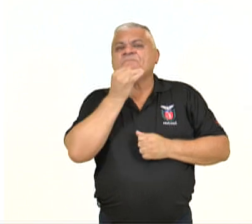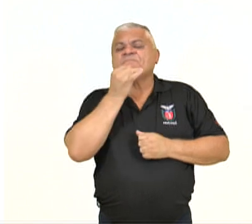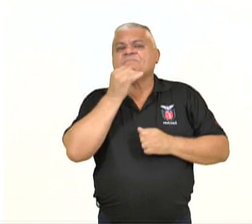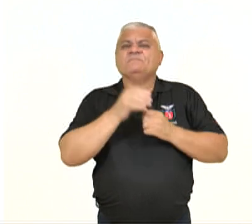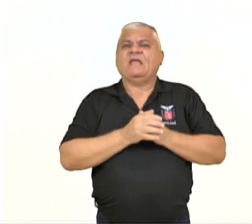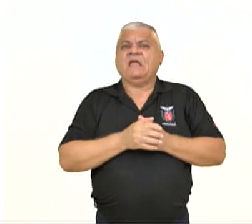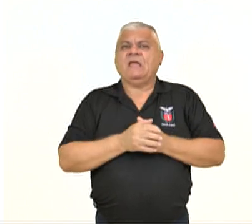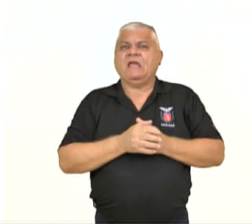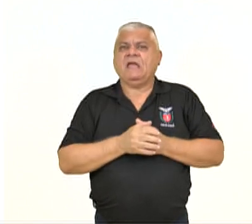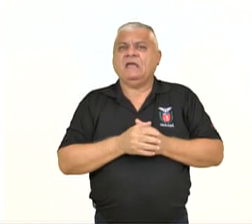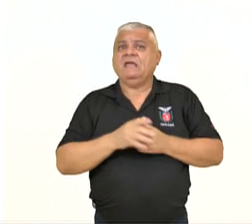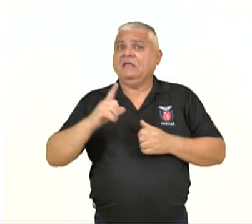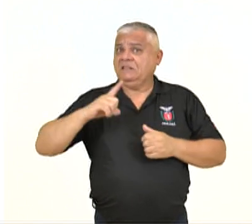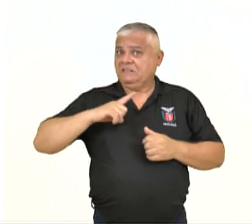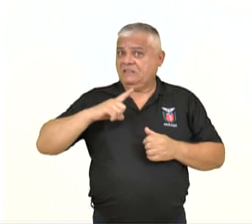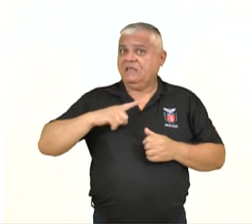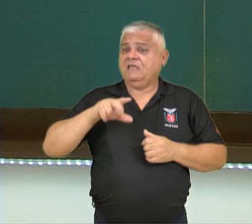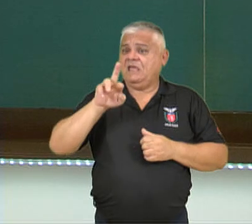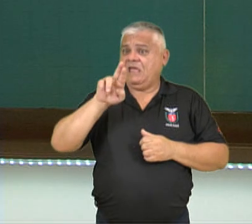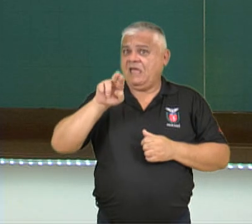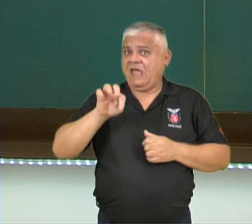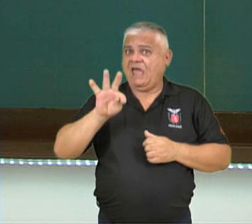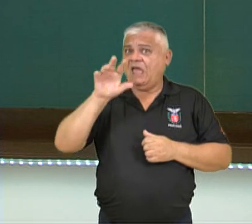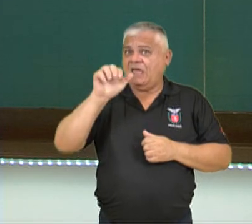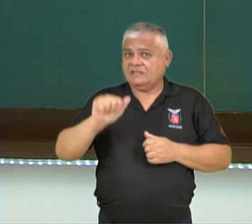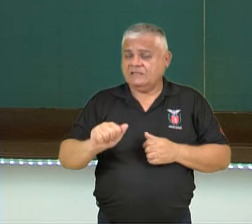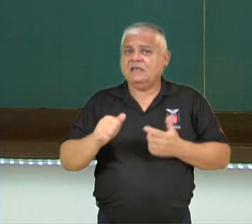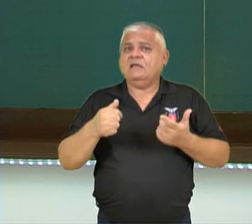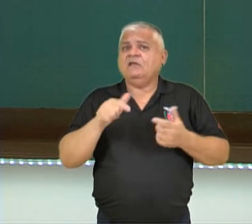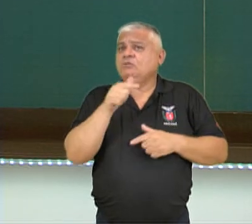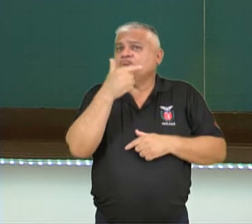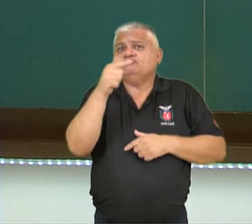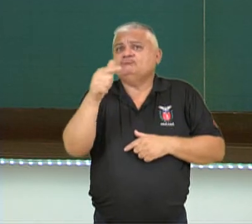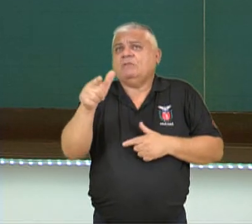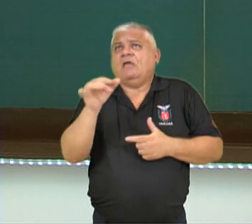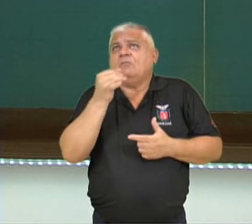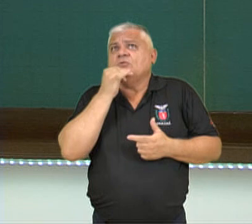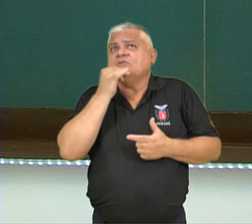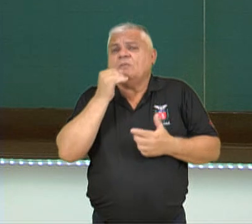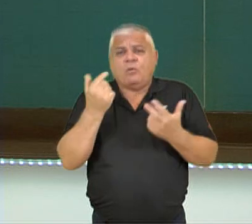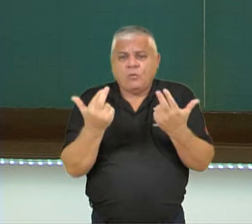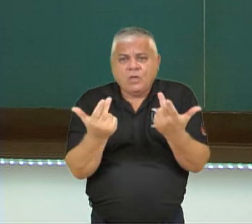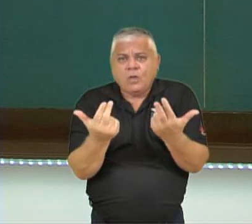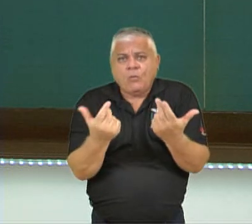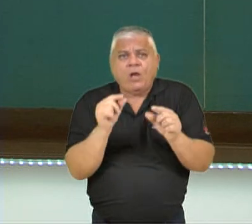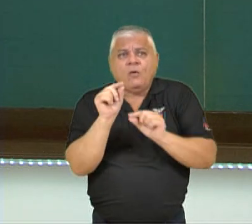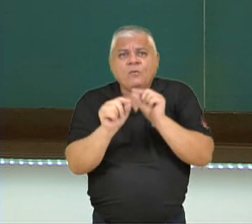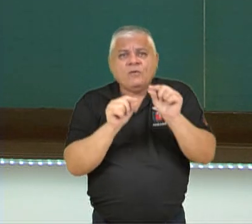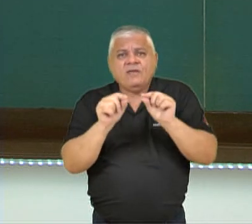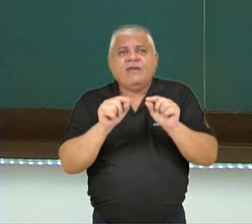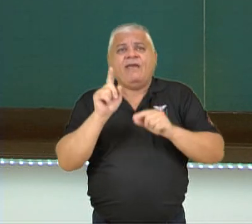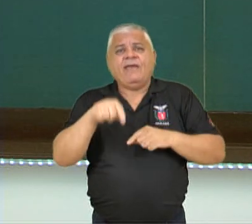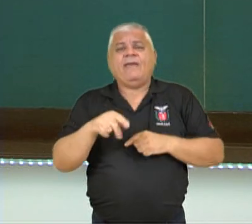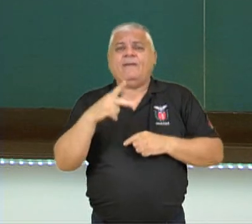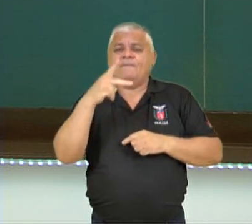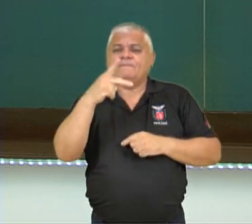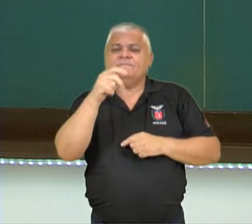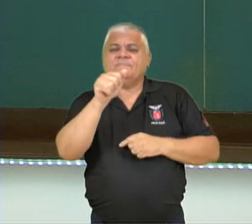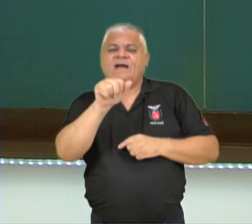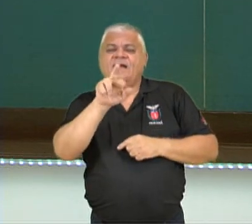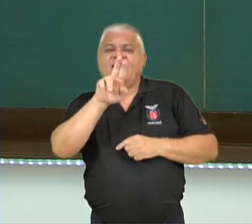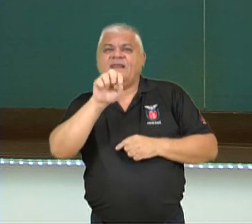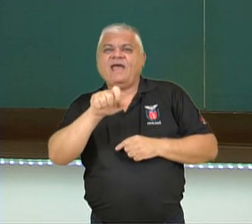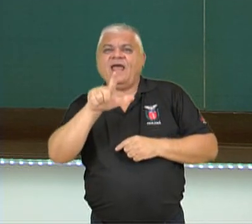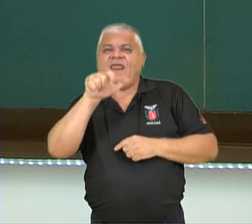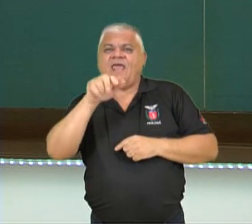E daí? Se elas apresentam, a gente já viu lá. Mas se elas não apresentam, elas são chamadas de retas paralelas. Elas